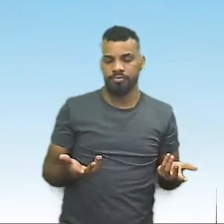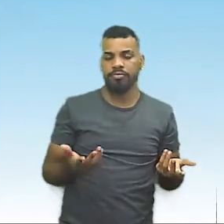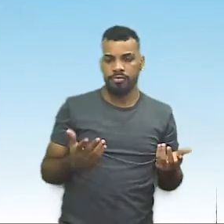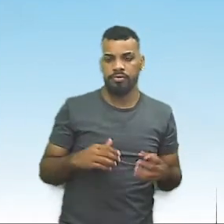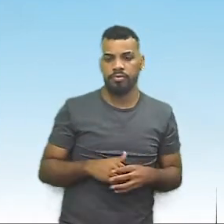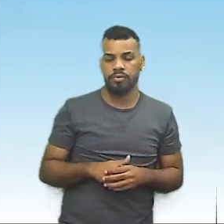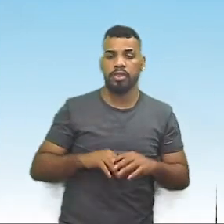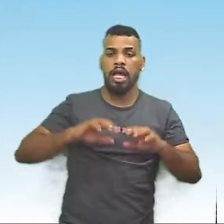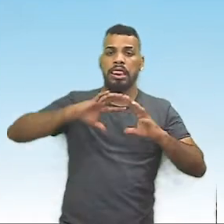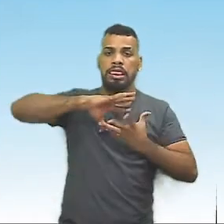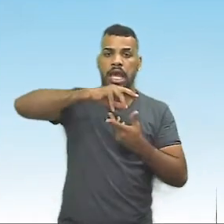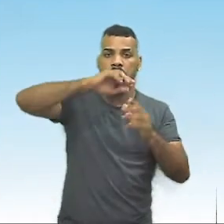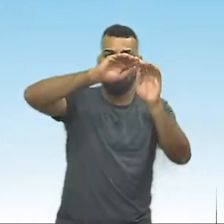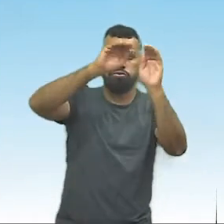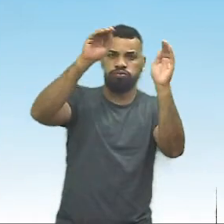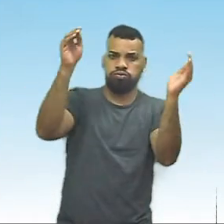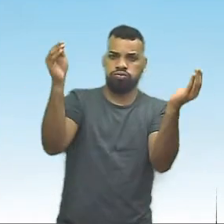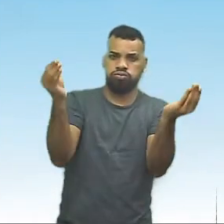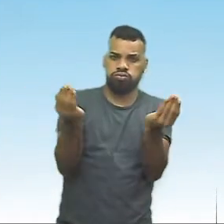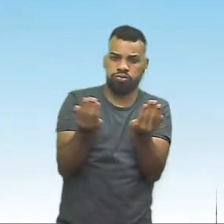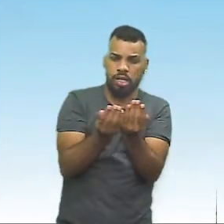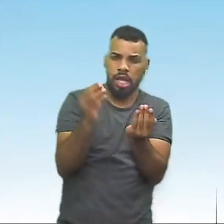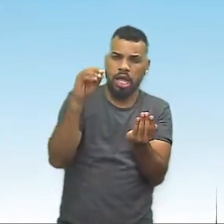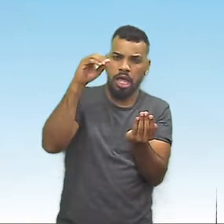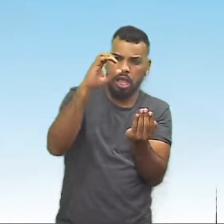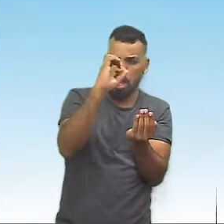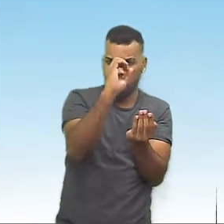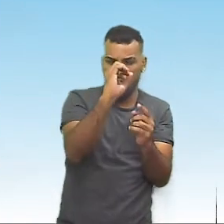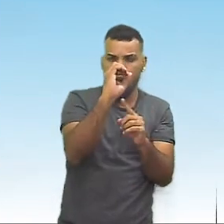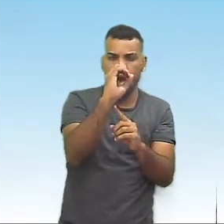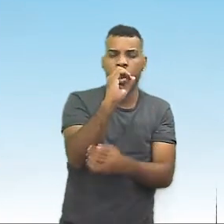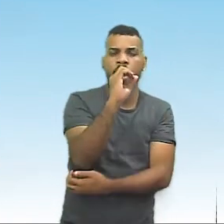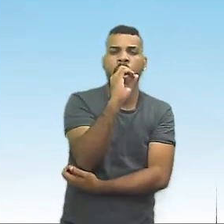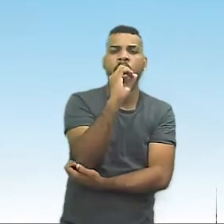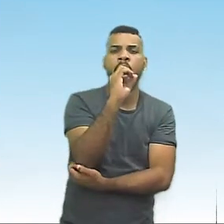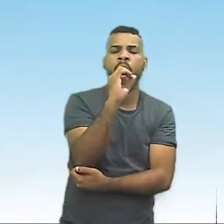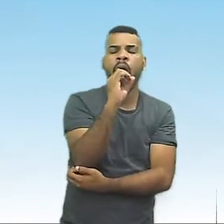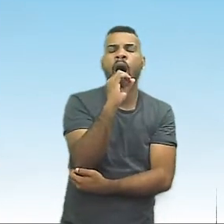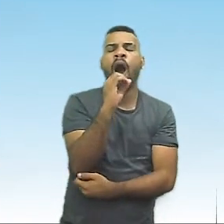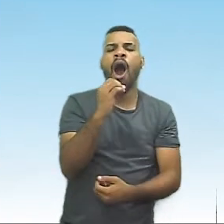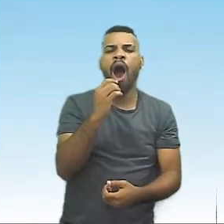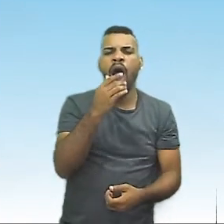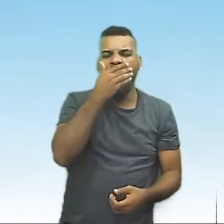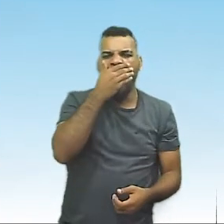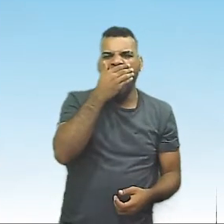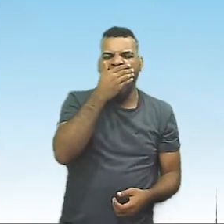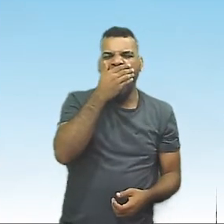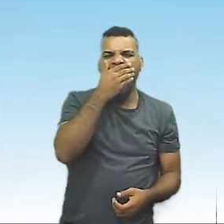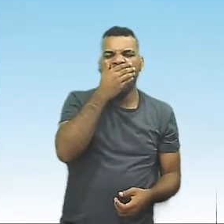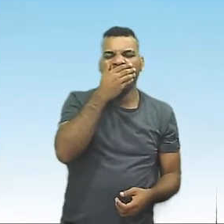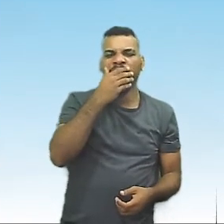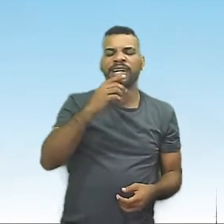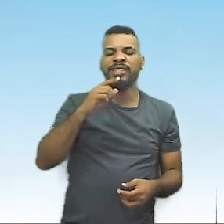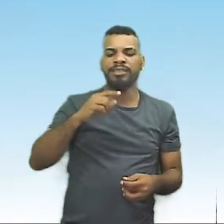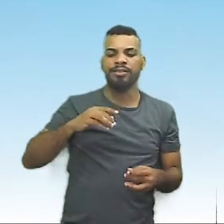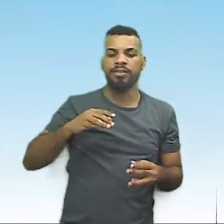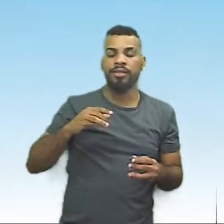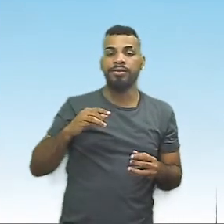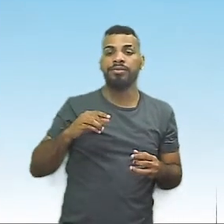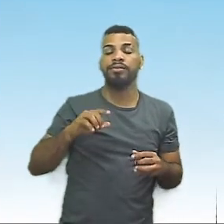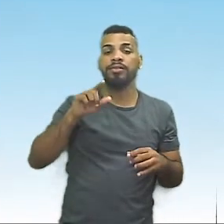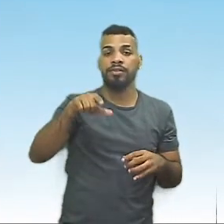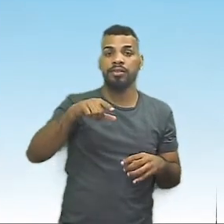a distribuição da temperatura nas camadas superiores da crosta, ela